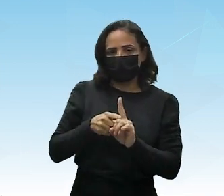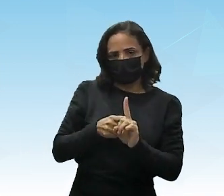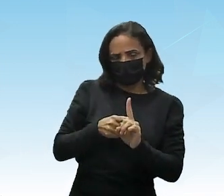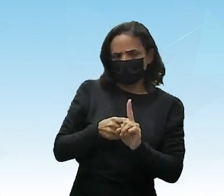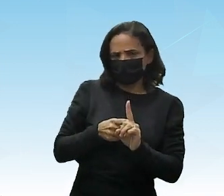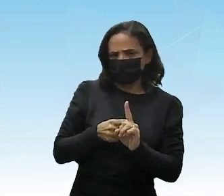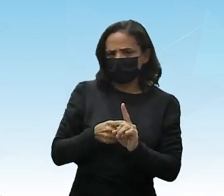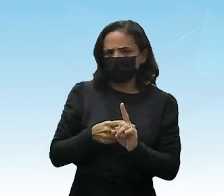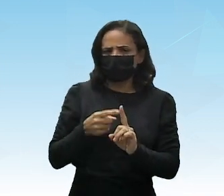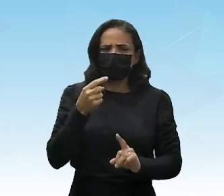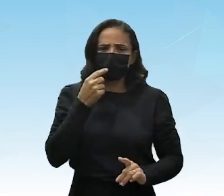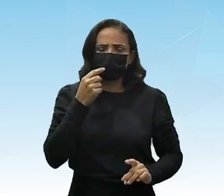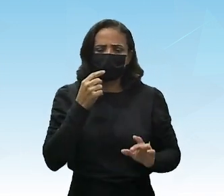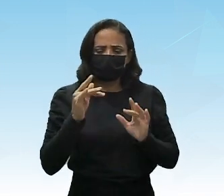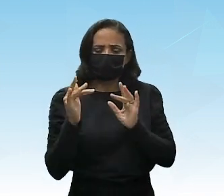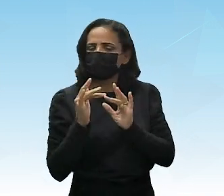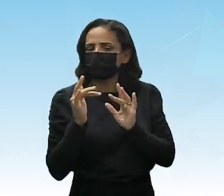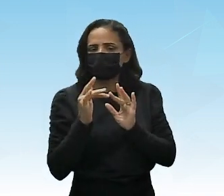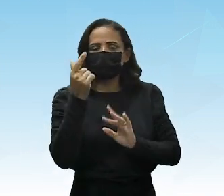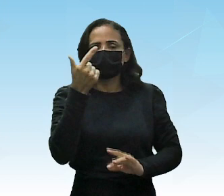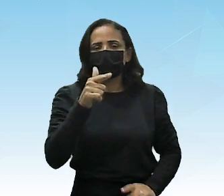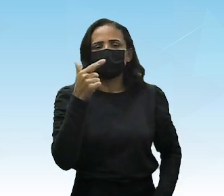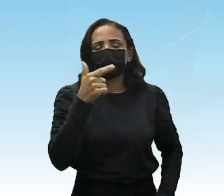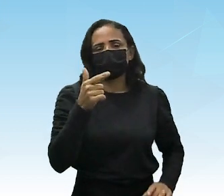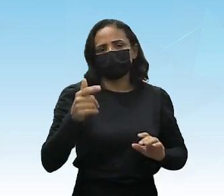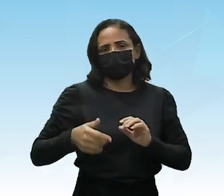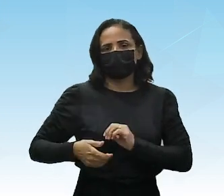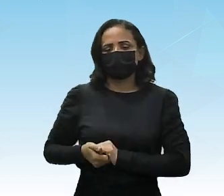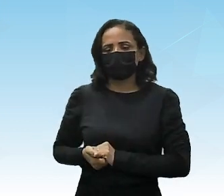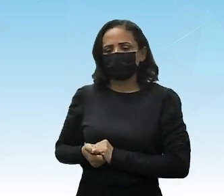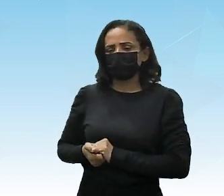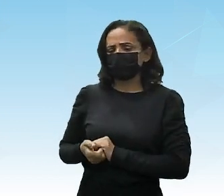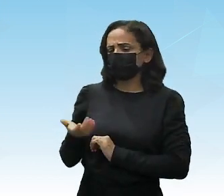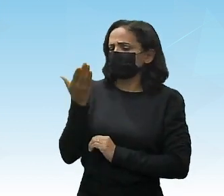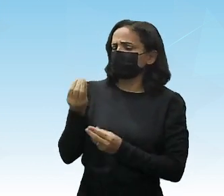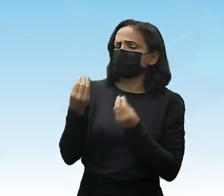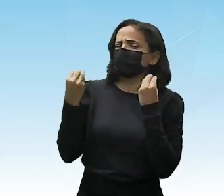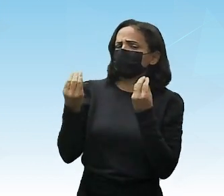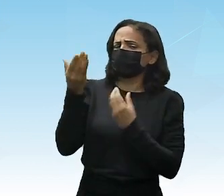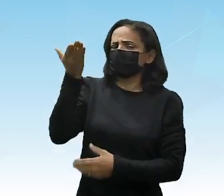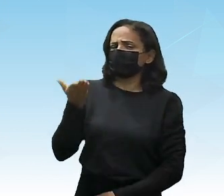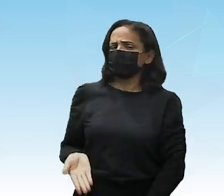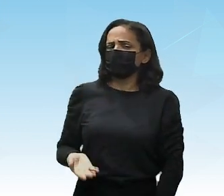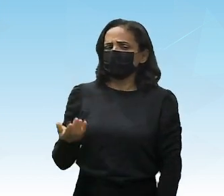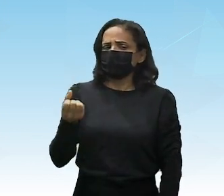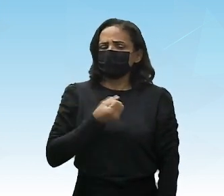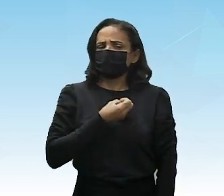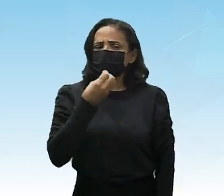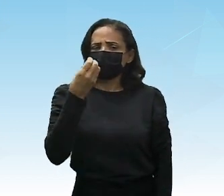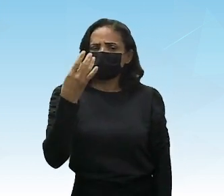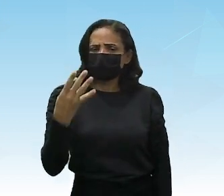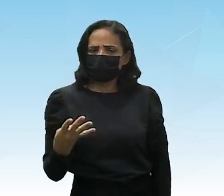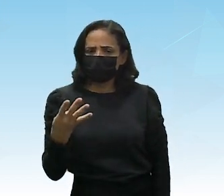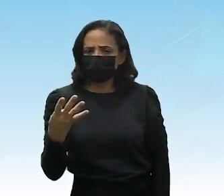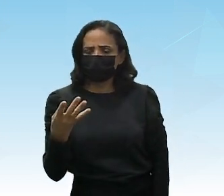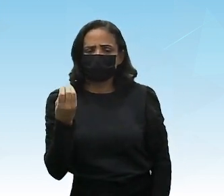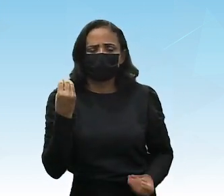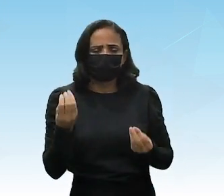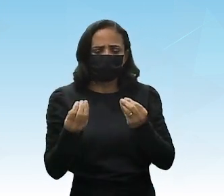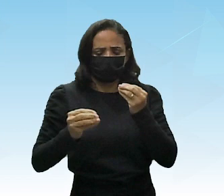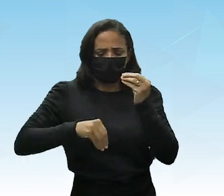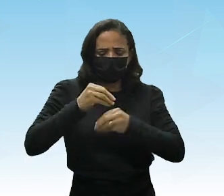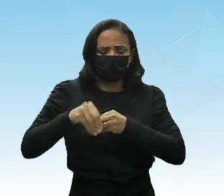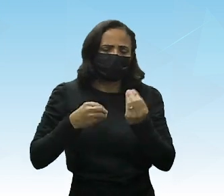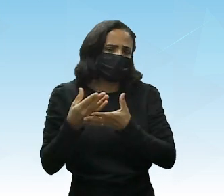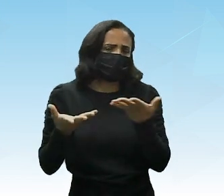se mistura. Não se mistura, não. Oxi, como é que um anticorpo que está dentro da mãe, que está dentro do sangue da mãe, vai passar para o